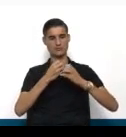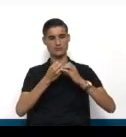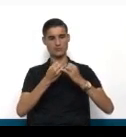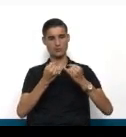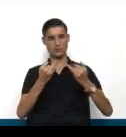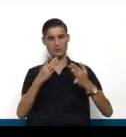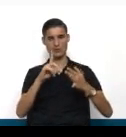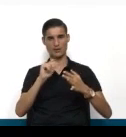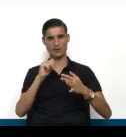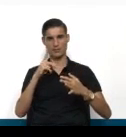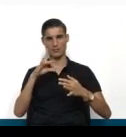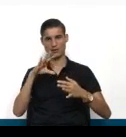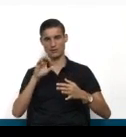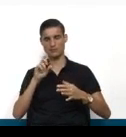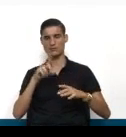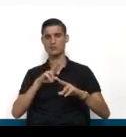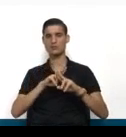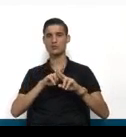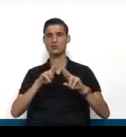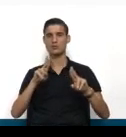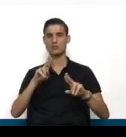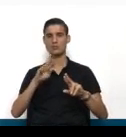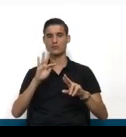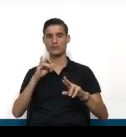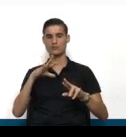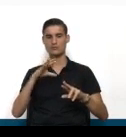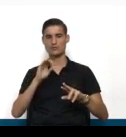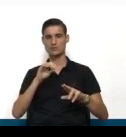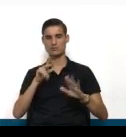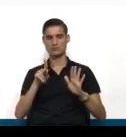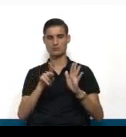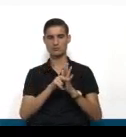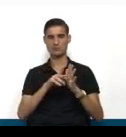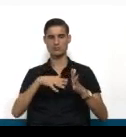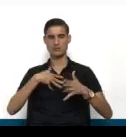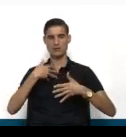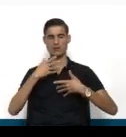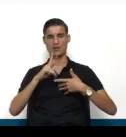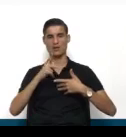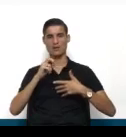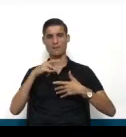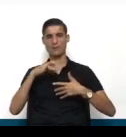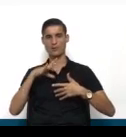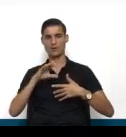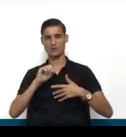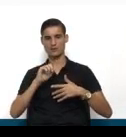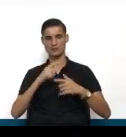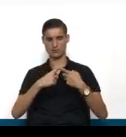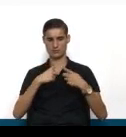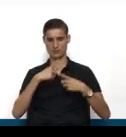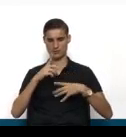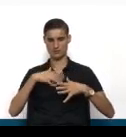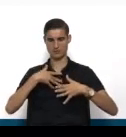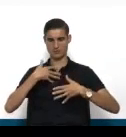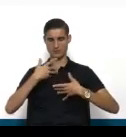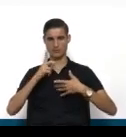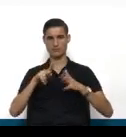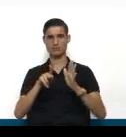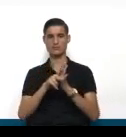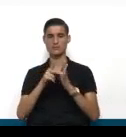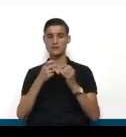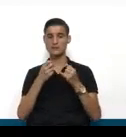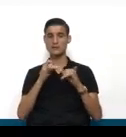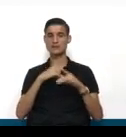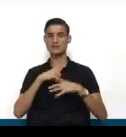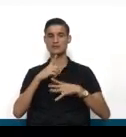de Laplace é chamada de função harmônica, ou seja, ela será harmônica se